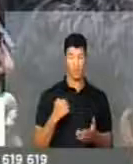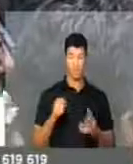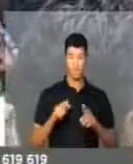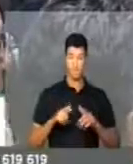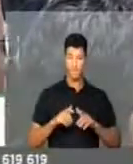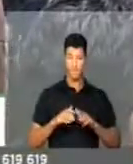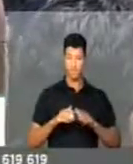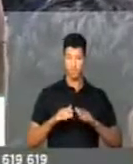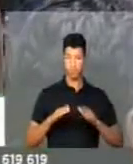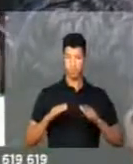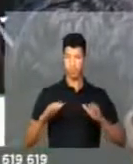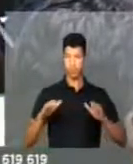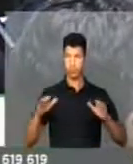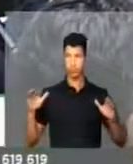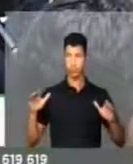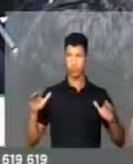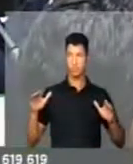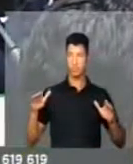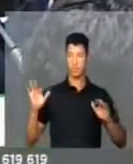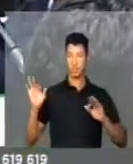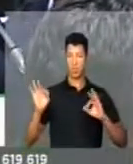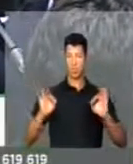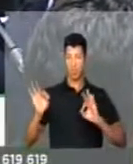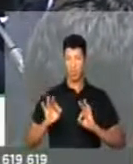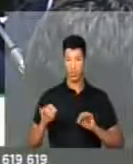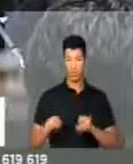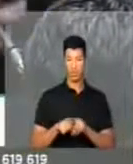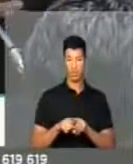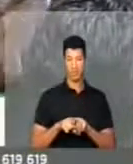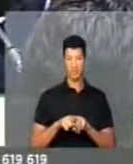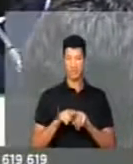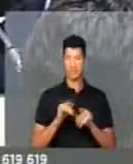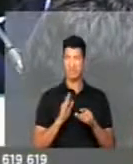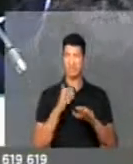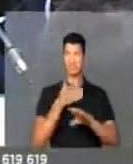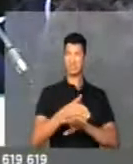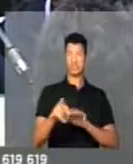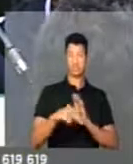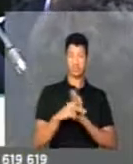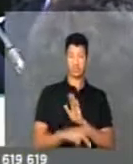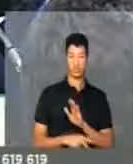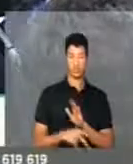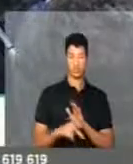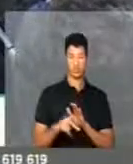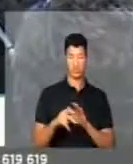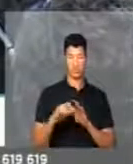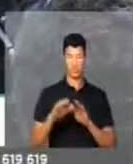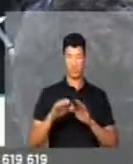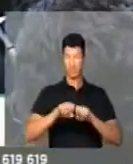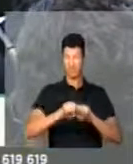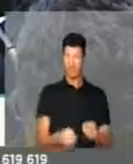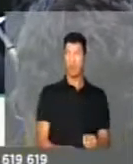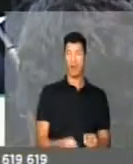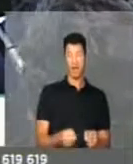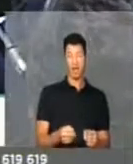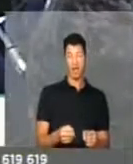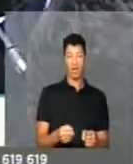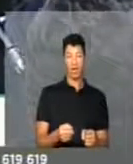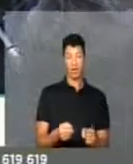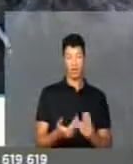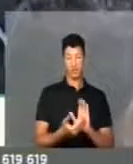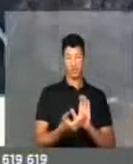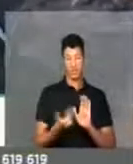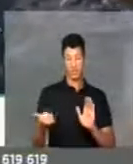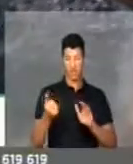máquina, aparelhar essa máquina, infiltrar essa máquina, corromper essa máquina,